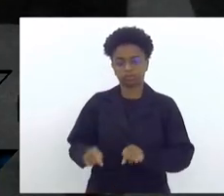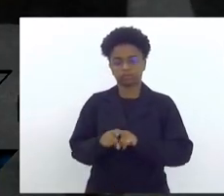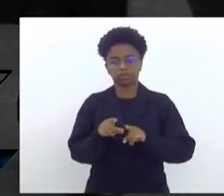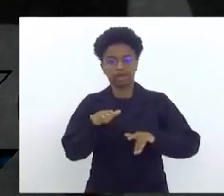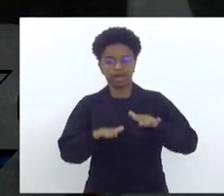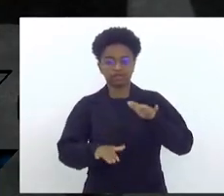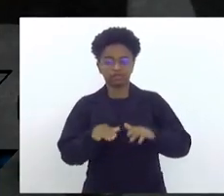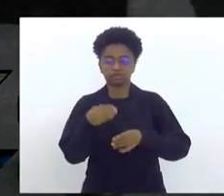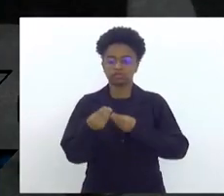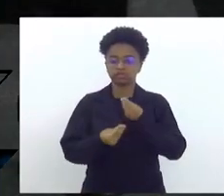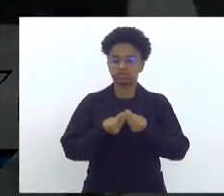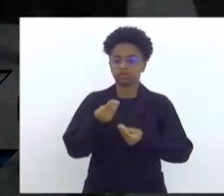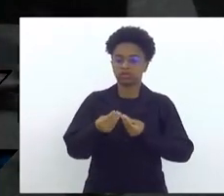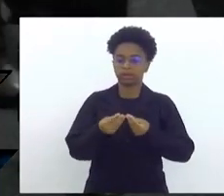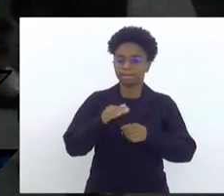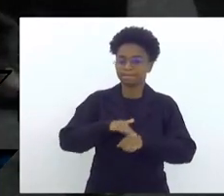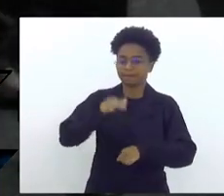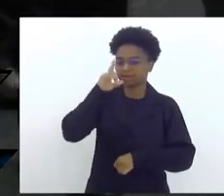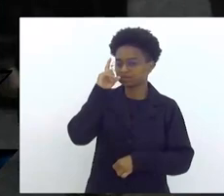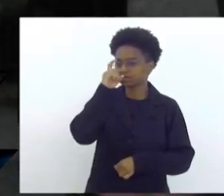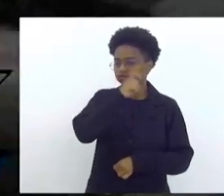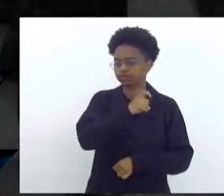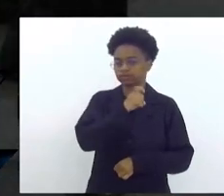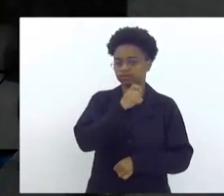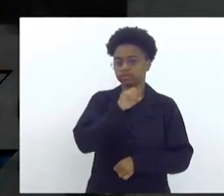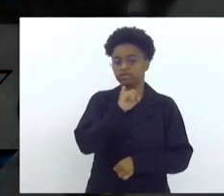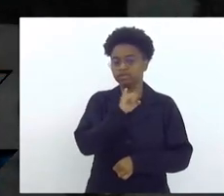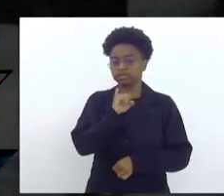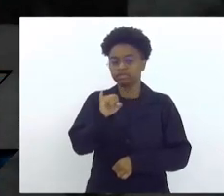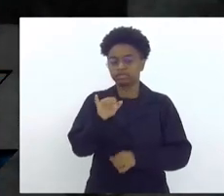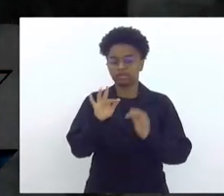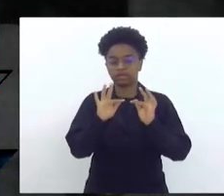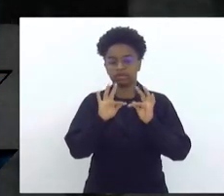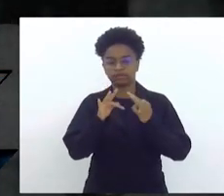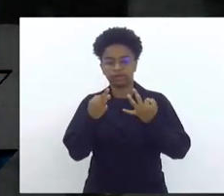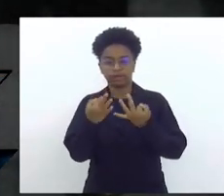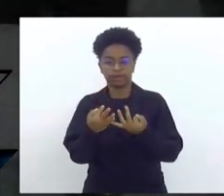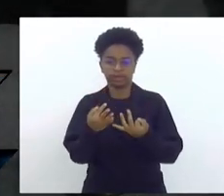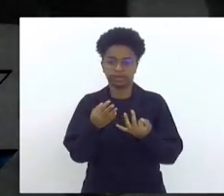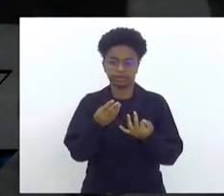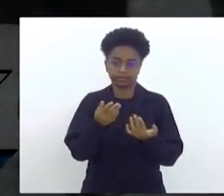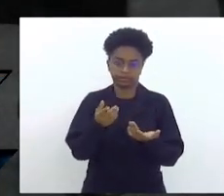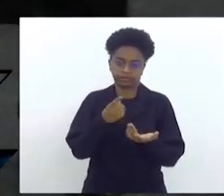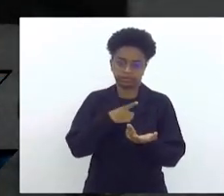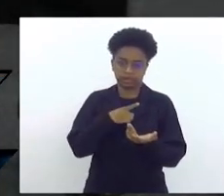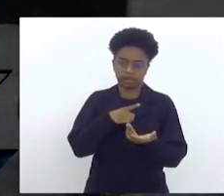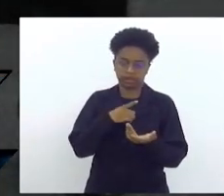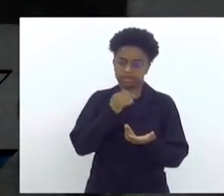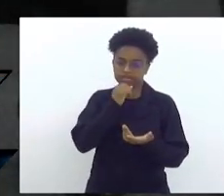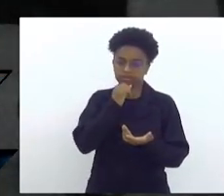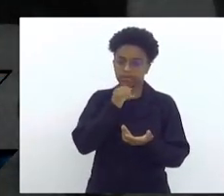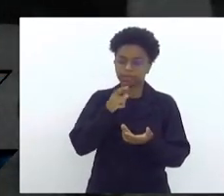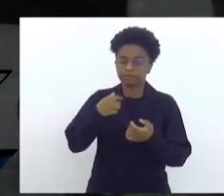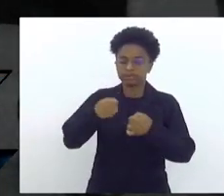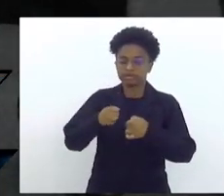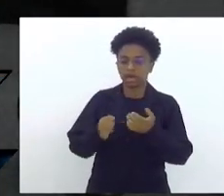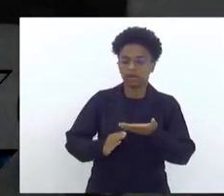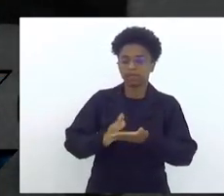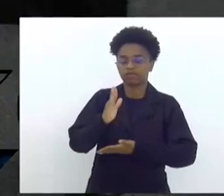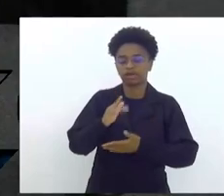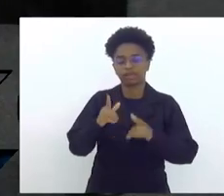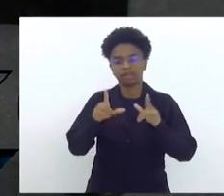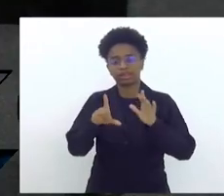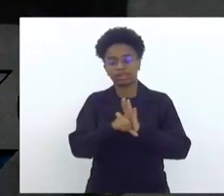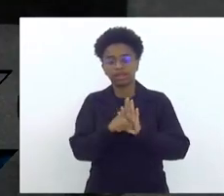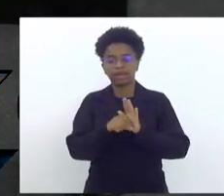vezes o quanto que ele é mais dificultado a partir de situações né como a gente aprovar legislações que precisam